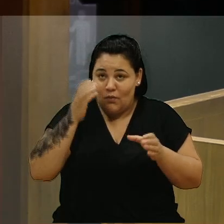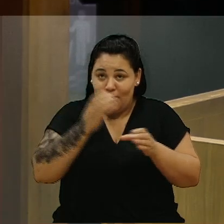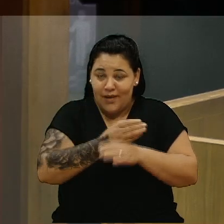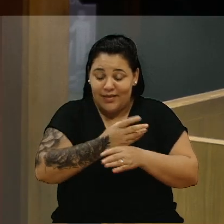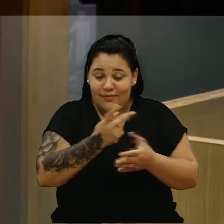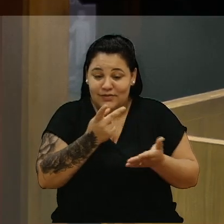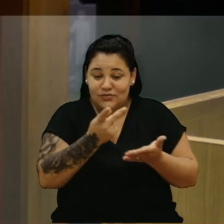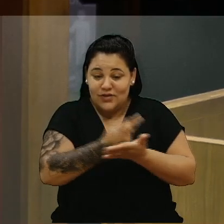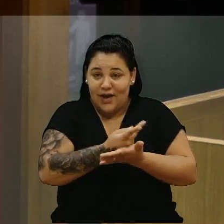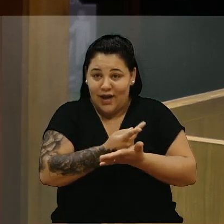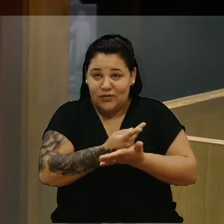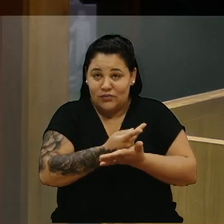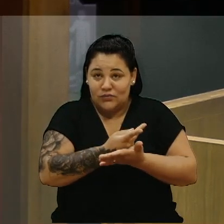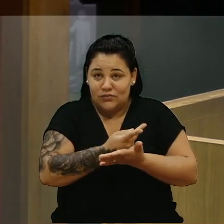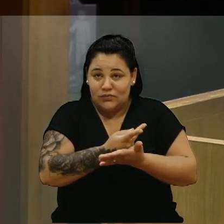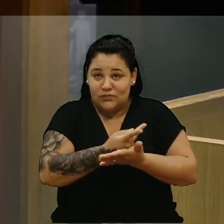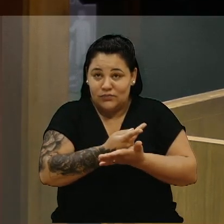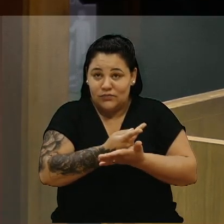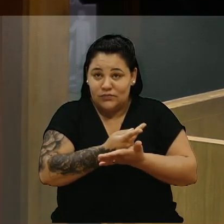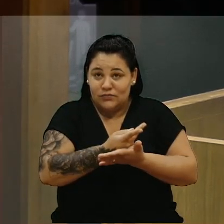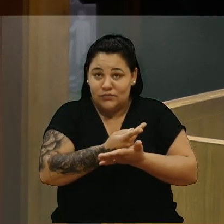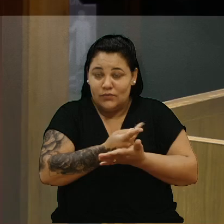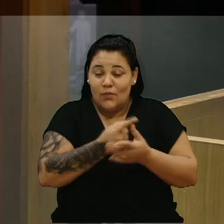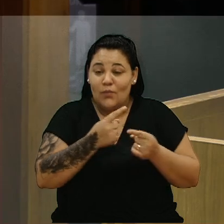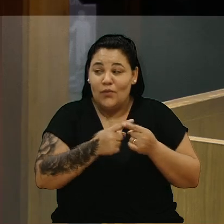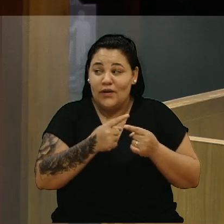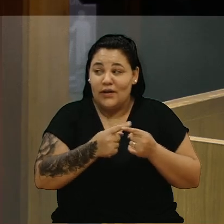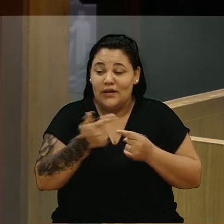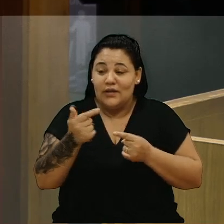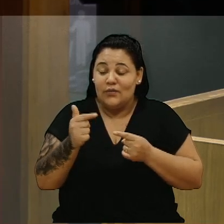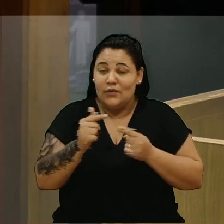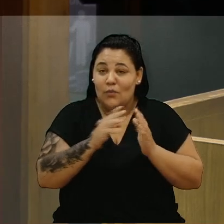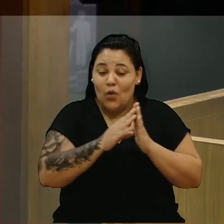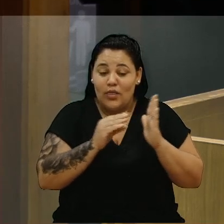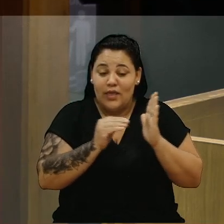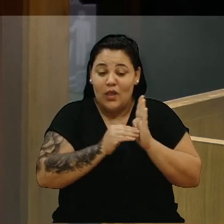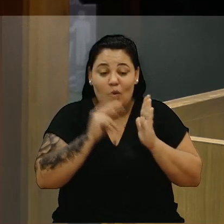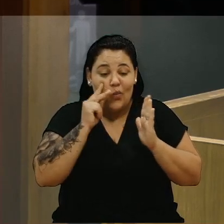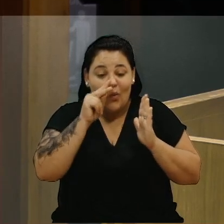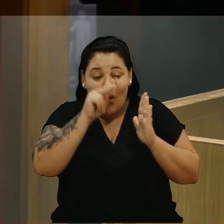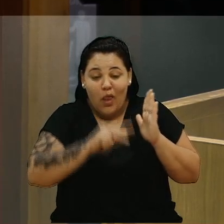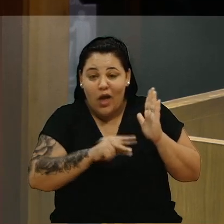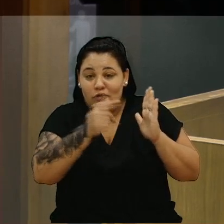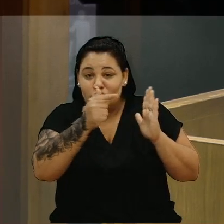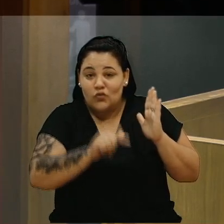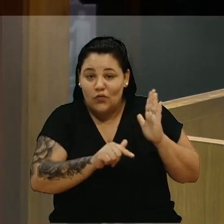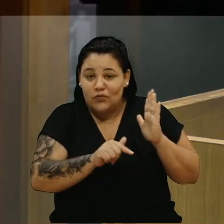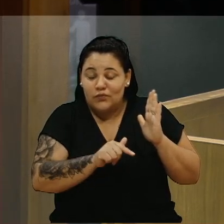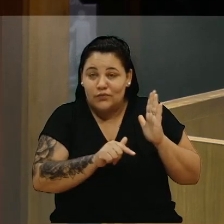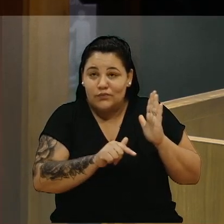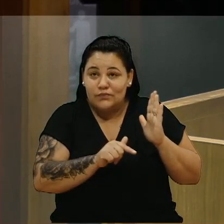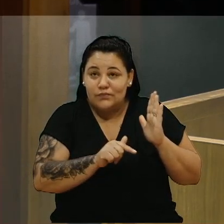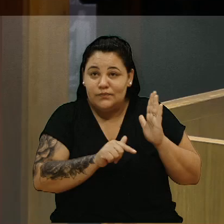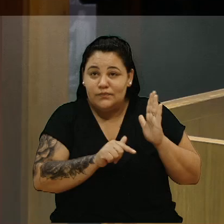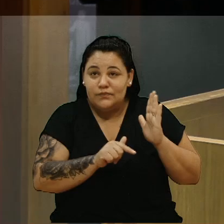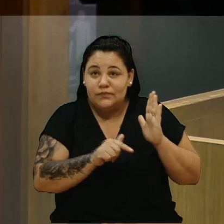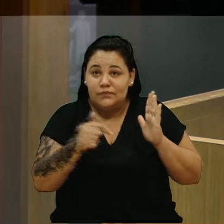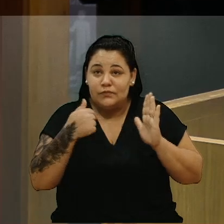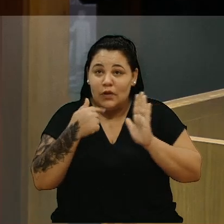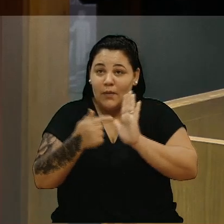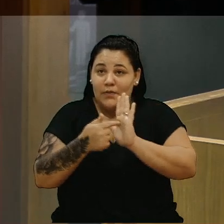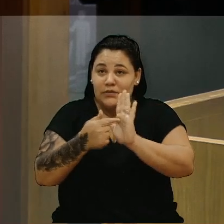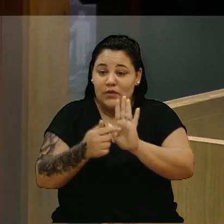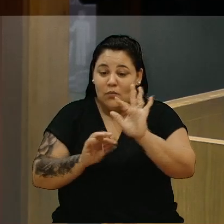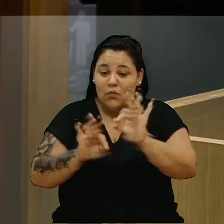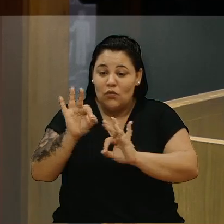equivocado. Por que não há uma revisão do modelo? Este parlamentar aqui apresentou um projeto